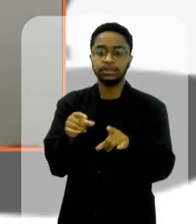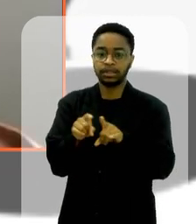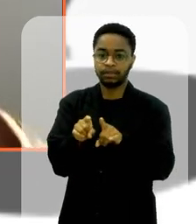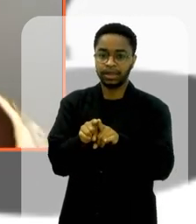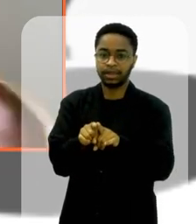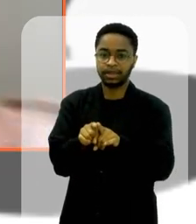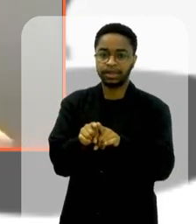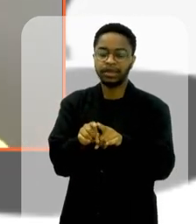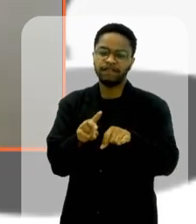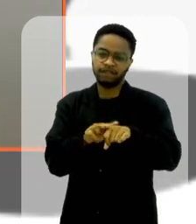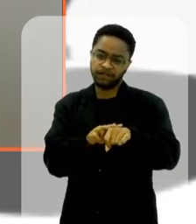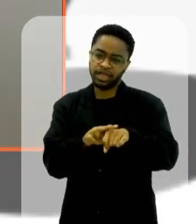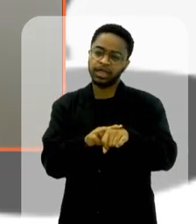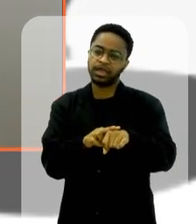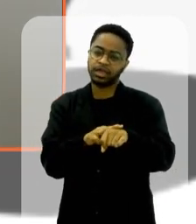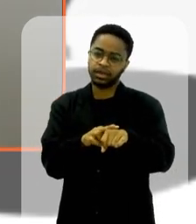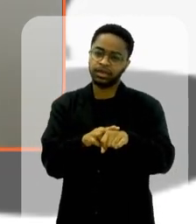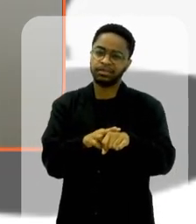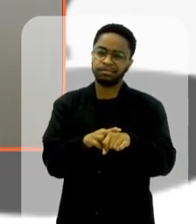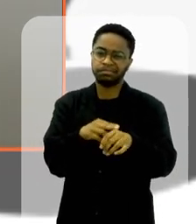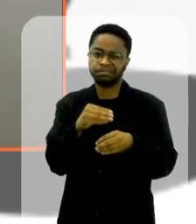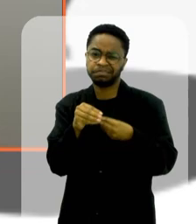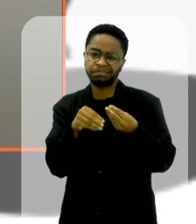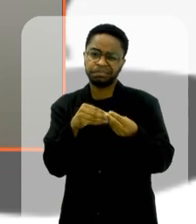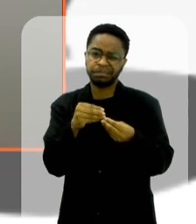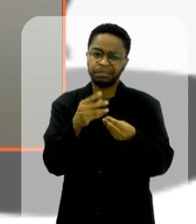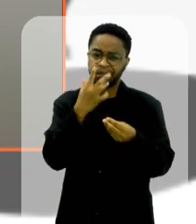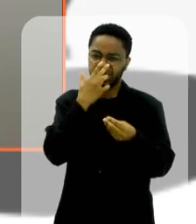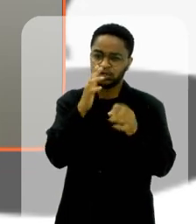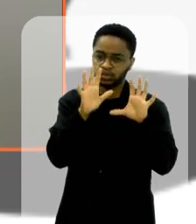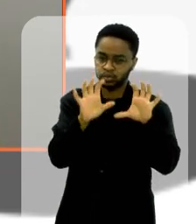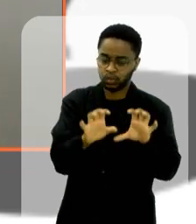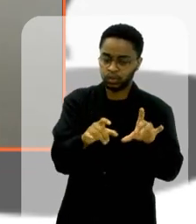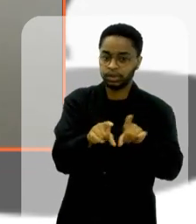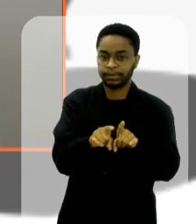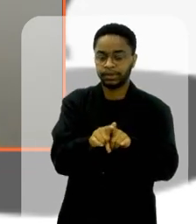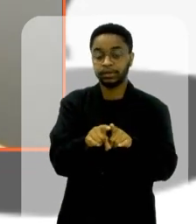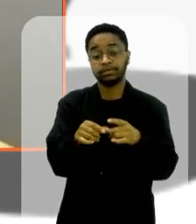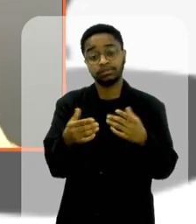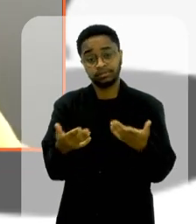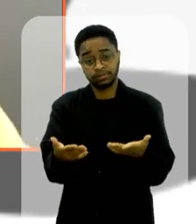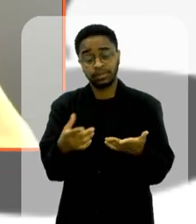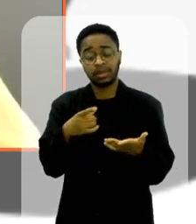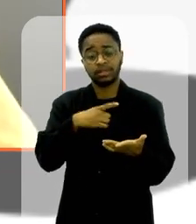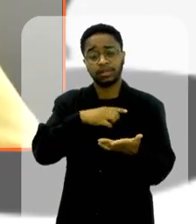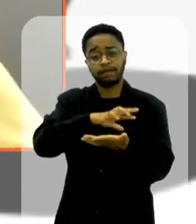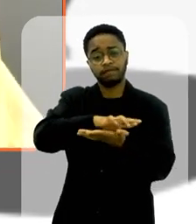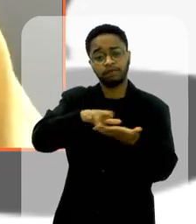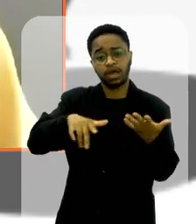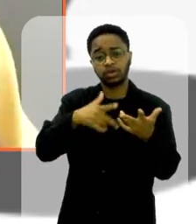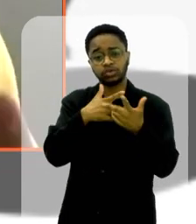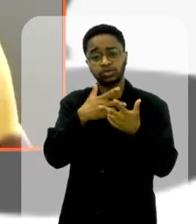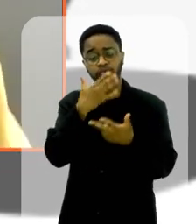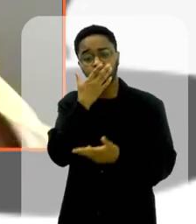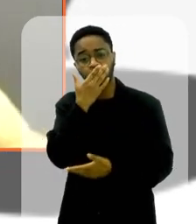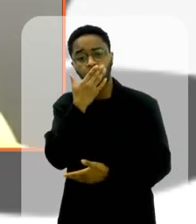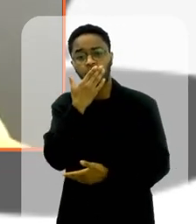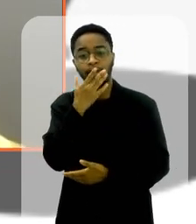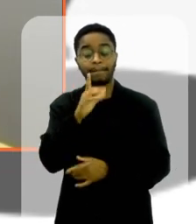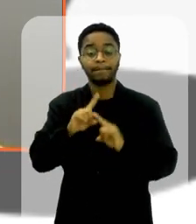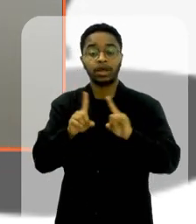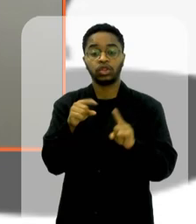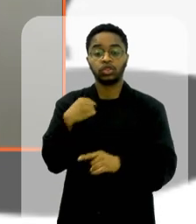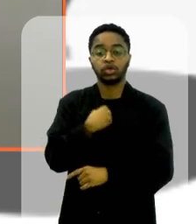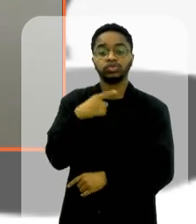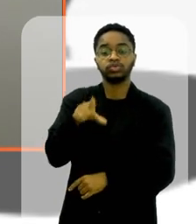do Imigrante, é uma cor mais verde também, mais um verdezinho mais escuro. Então, são várias cores que a